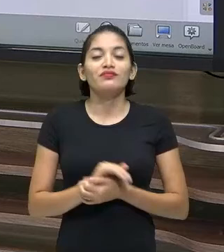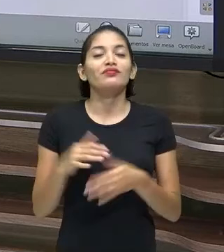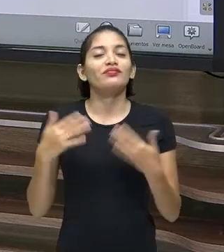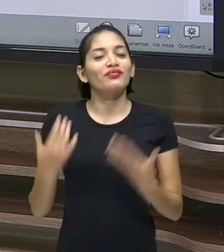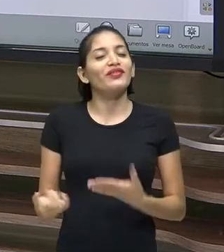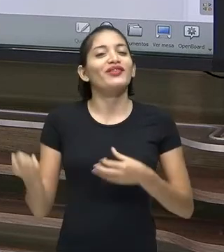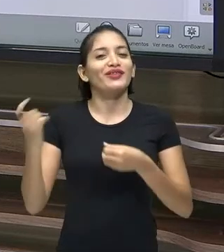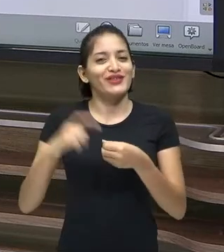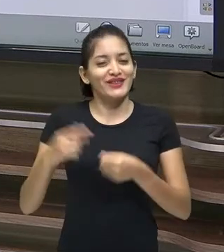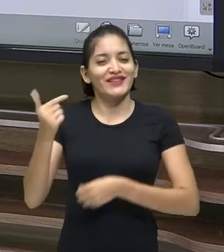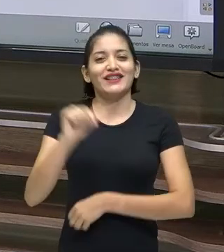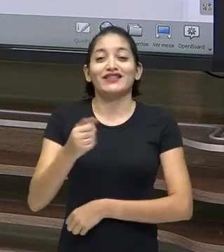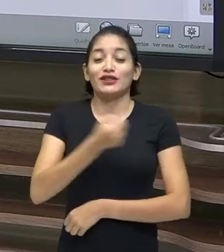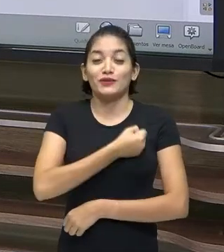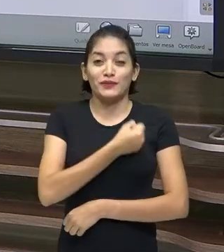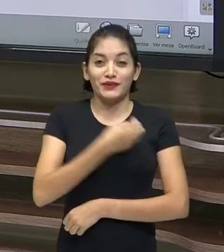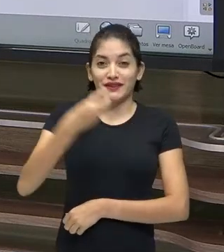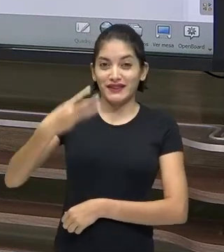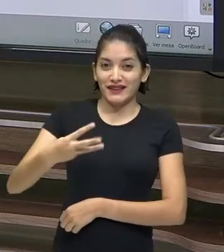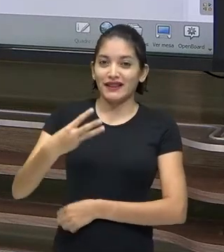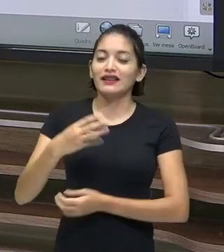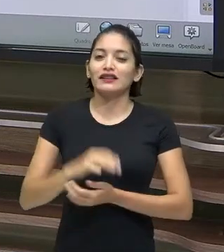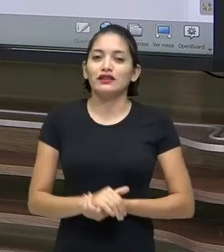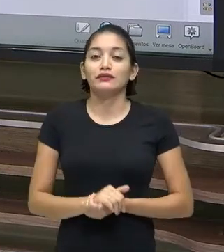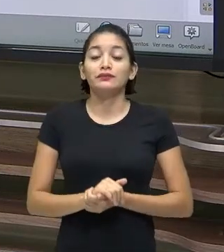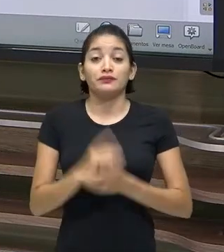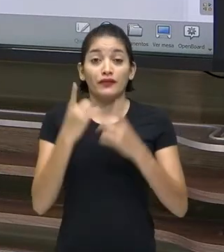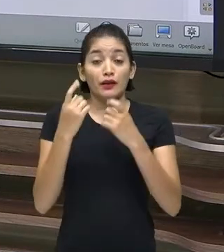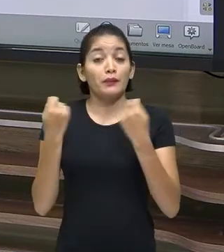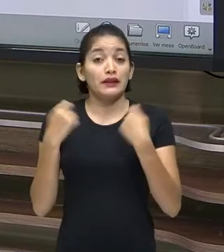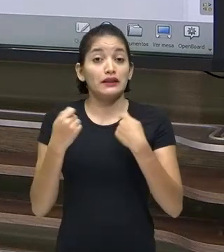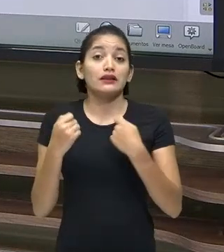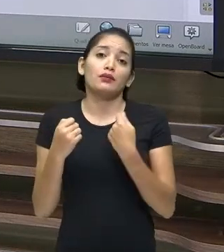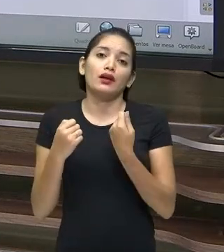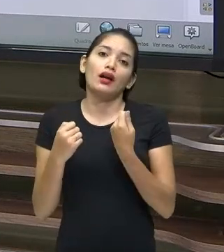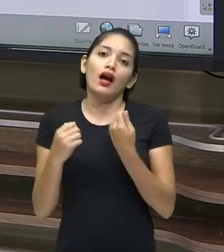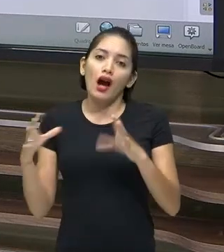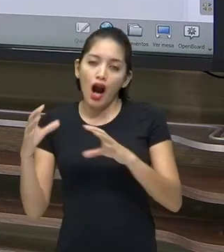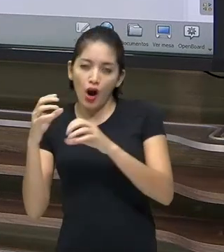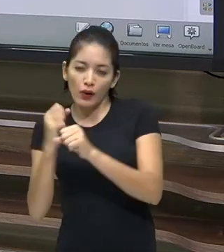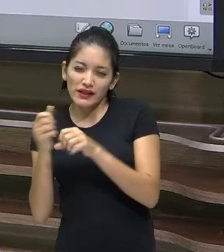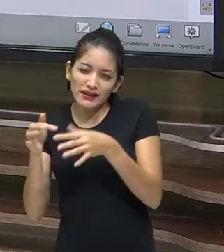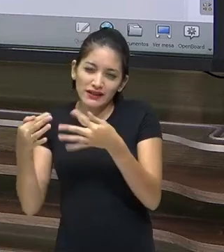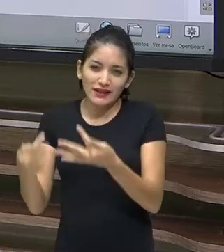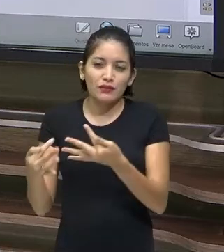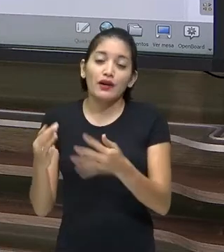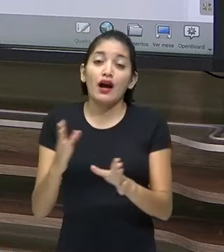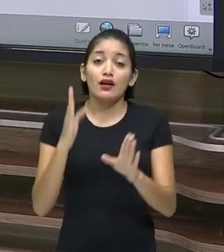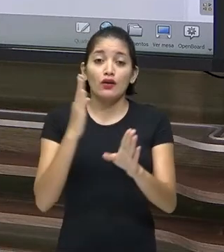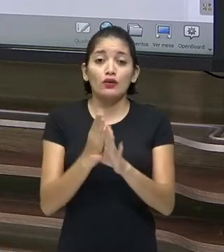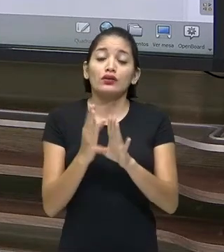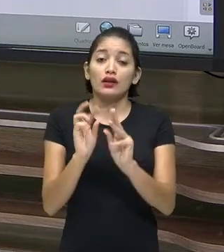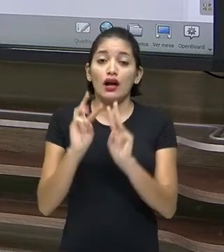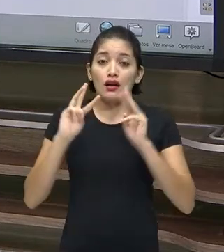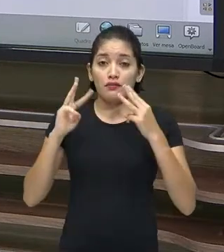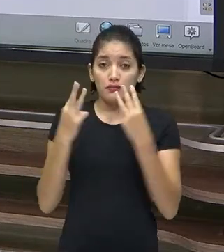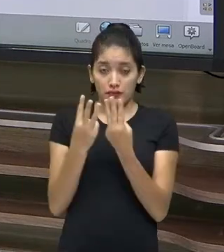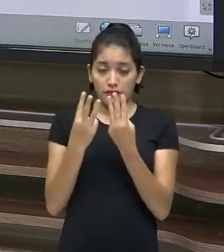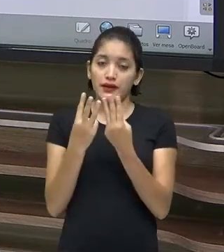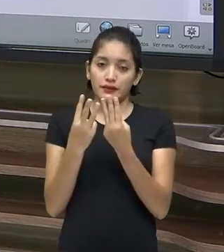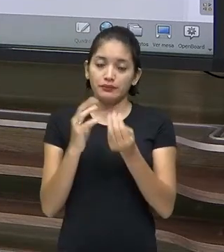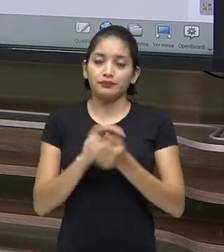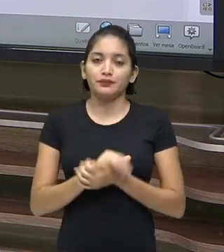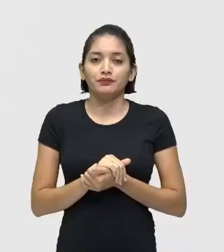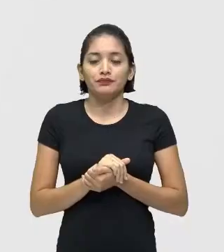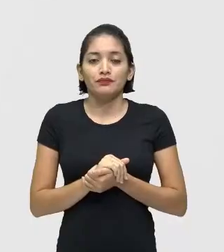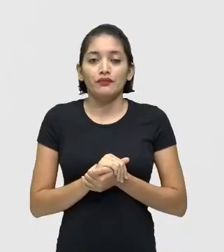estamos de volta aí para a nossa questão 3, né? Uma questão em que é necessário fazer uma continha bem simples para a gente encontrar a massa de um átomo, né? Então